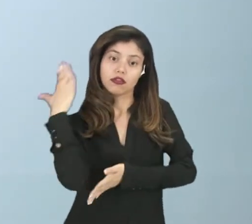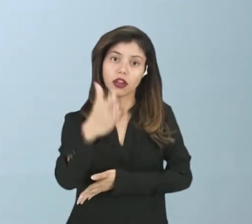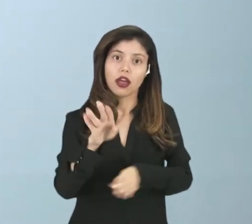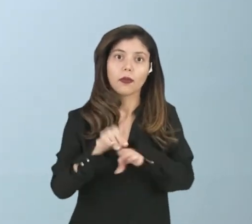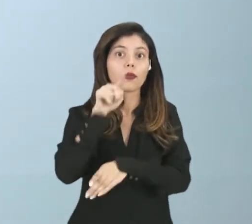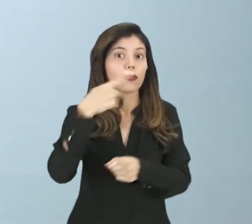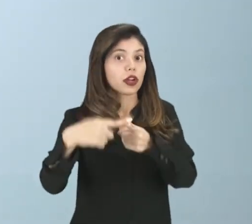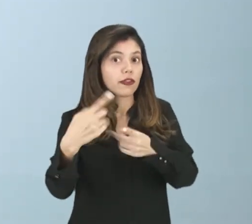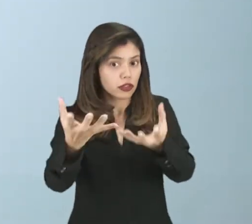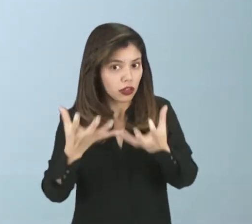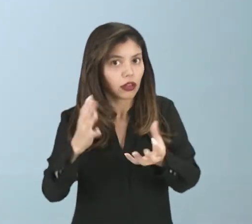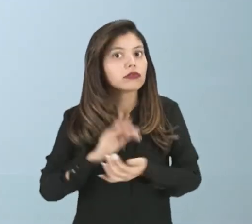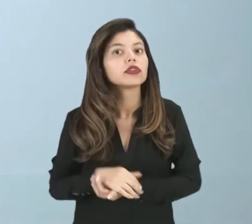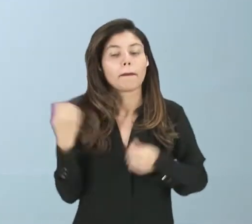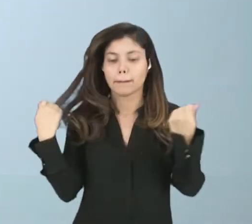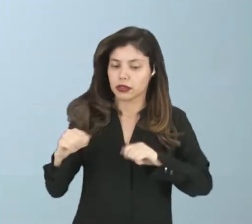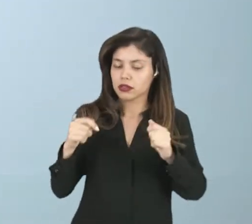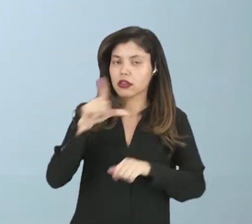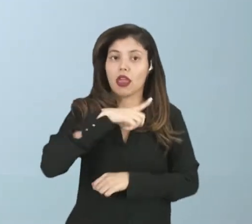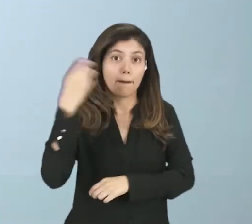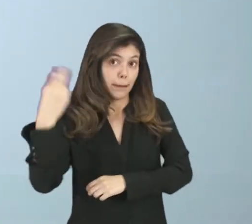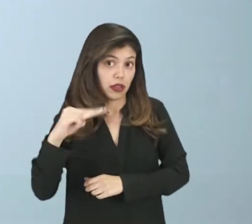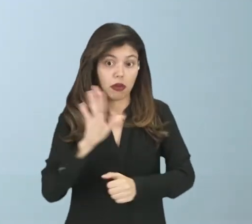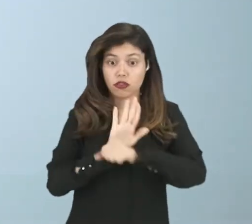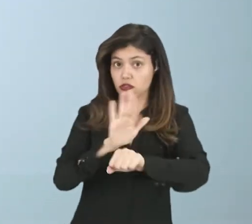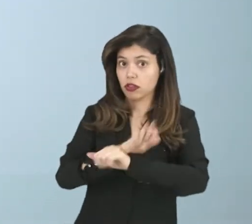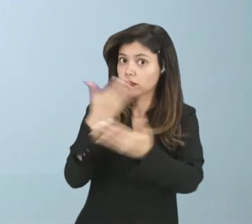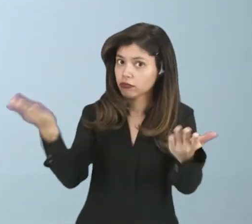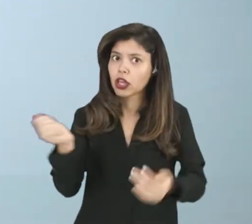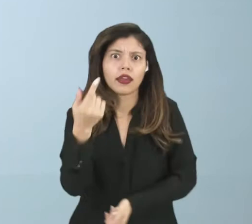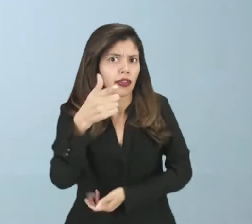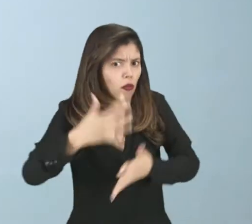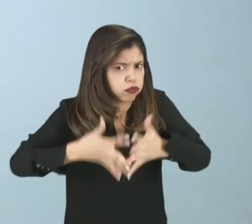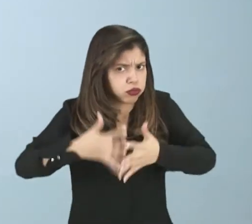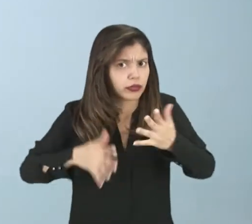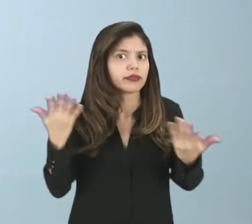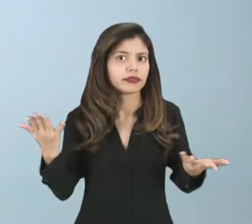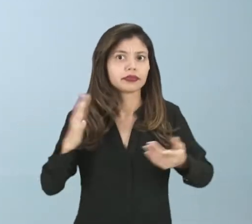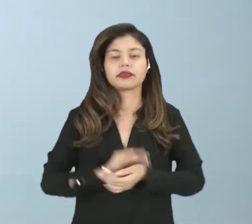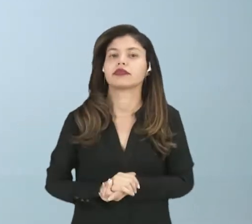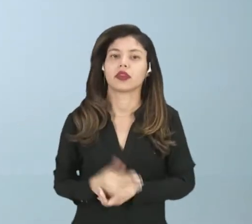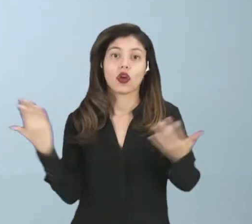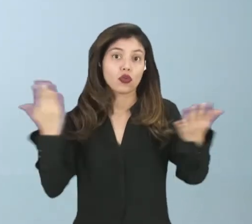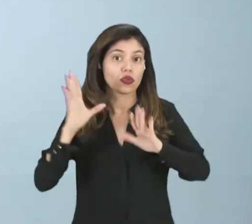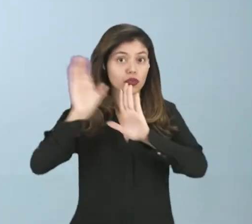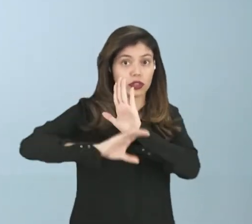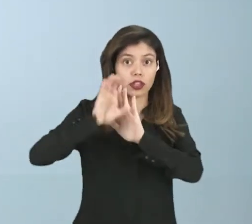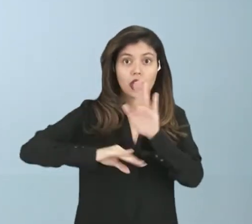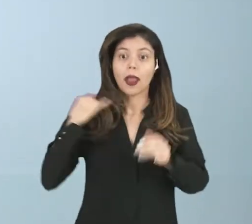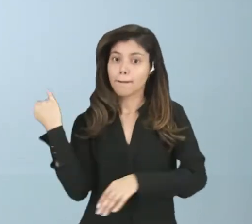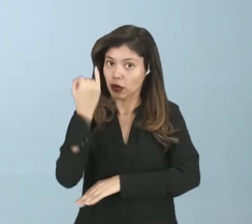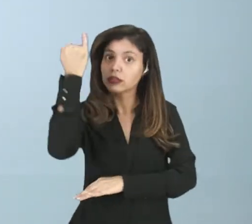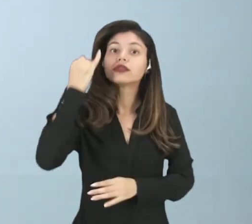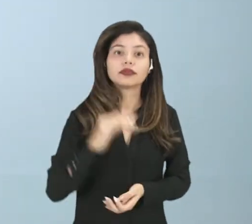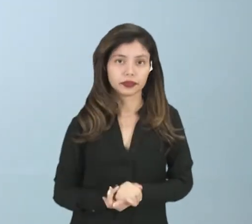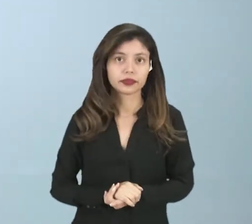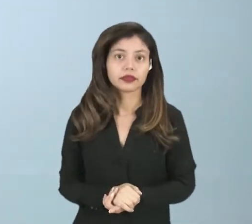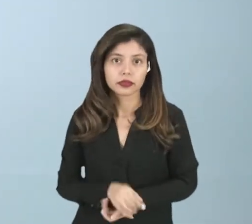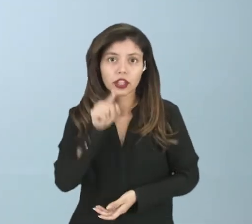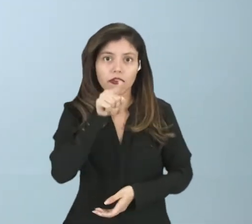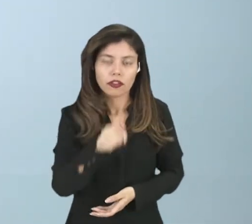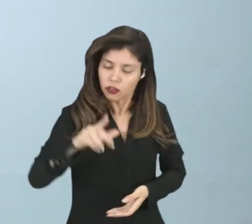estudar vai direcionar você para o que você quer. Então, para isso, a matemática tem que te ajudar e não complicar, correto? O conteúdo de hoje é de